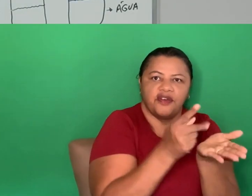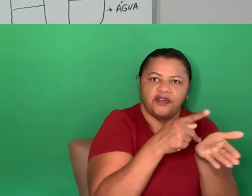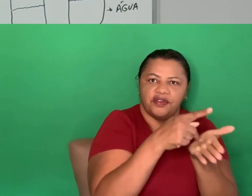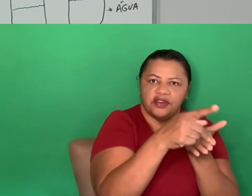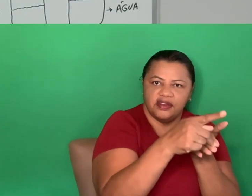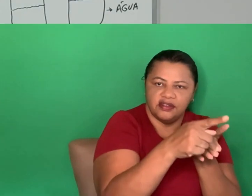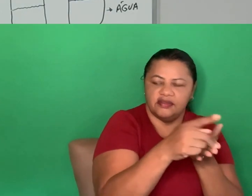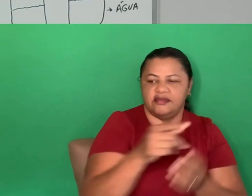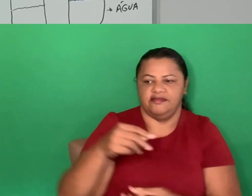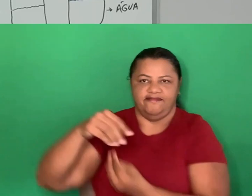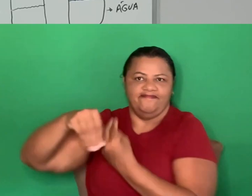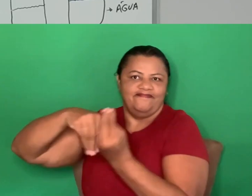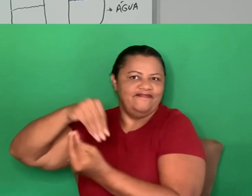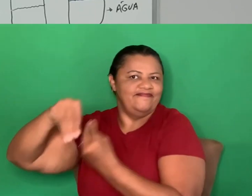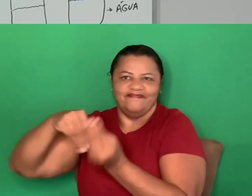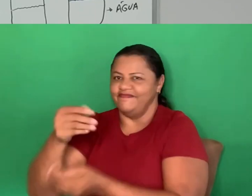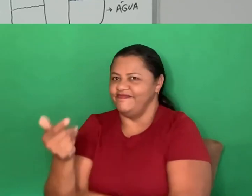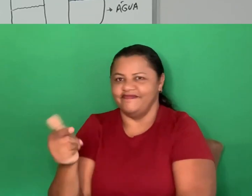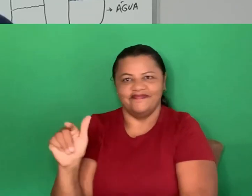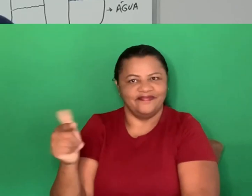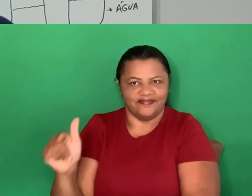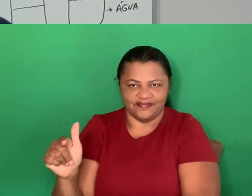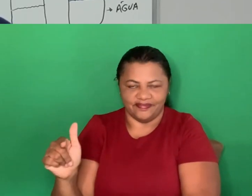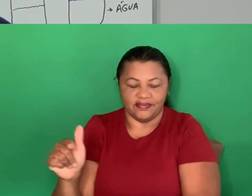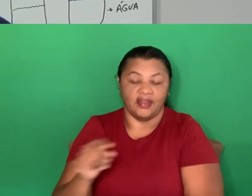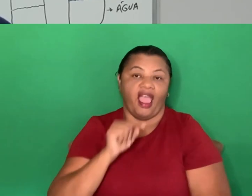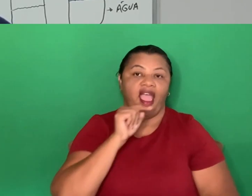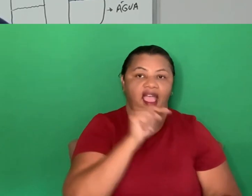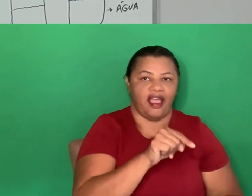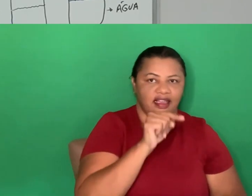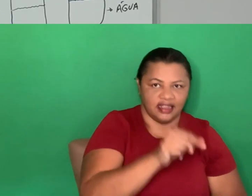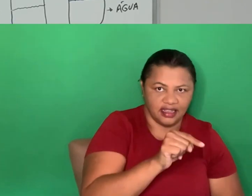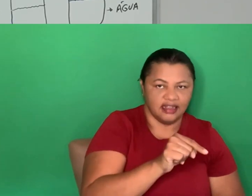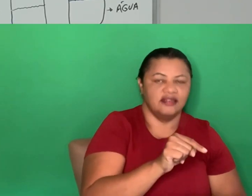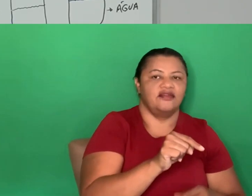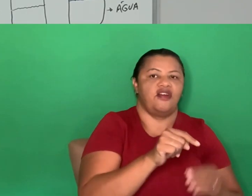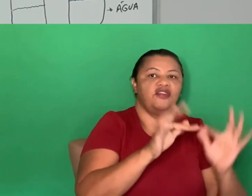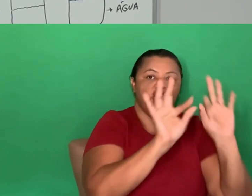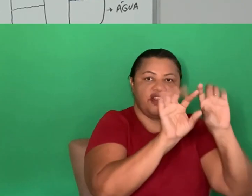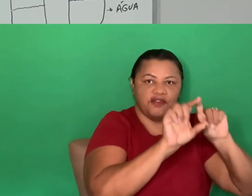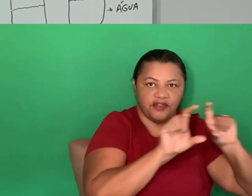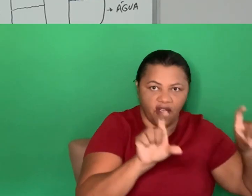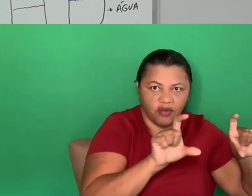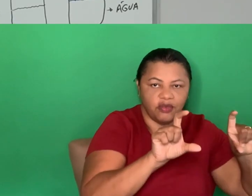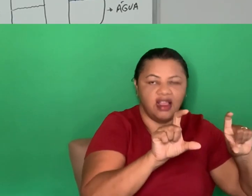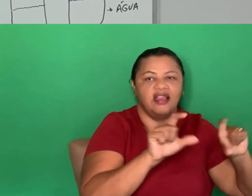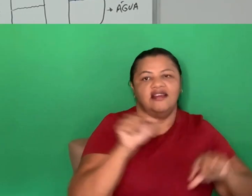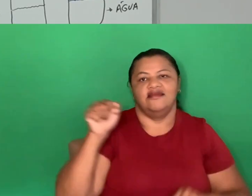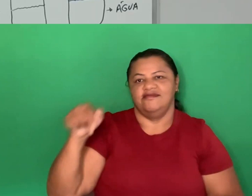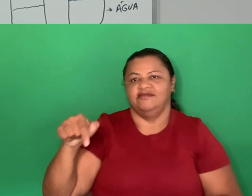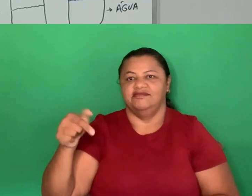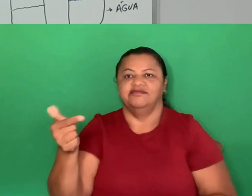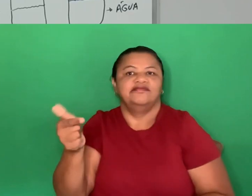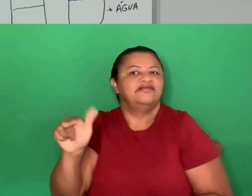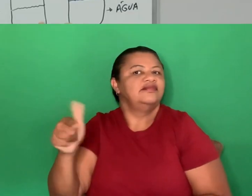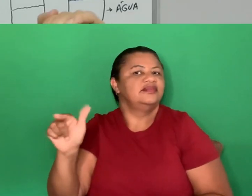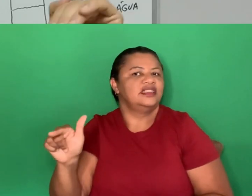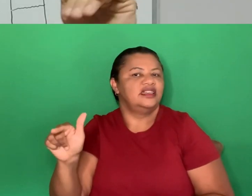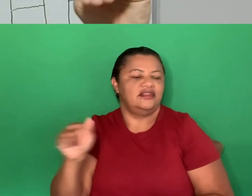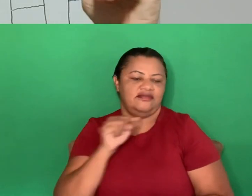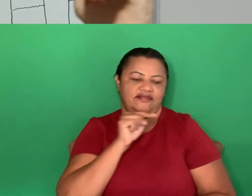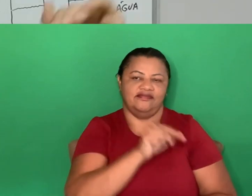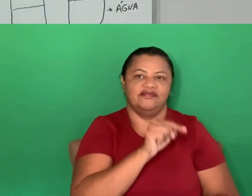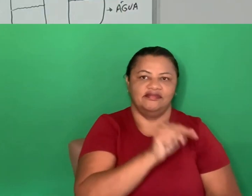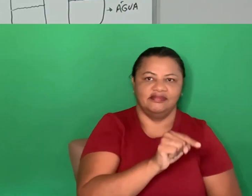fim a temperatura fica constante. Se for água salgada, ela começa a ferver acima de 100 e mesmo